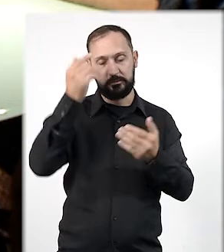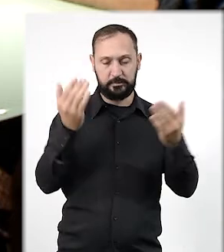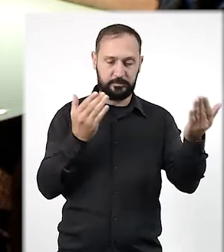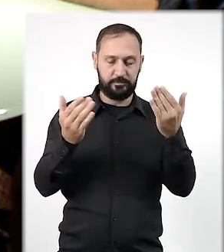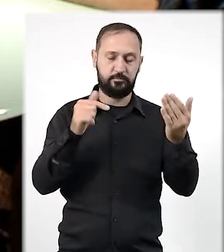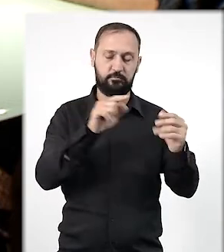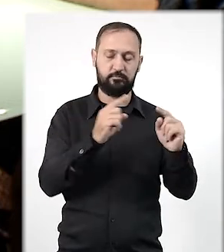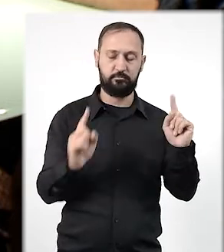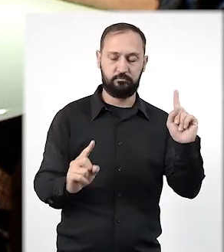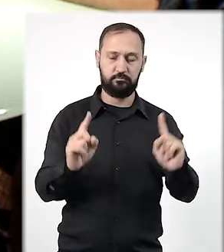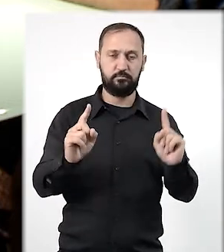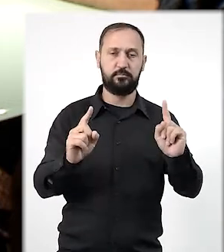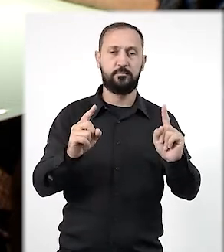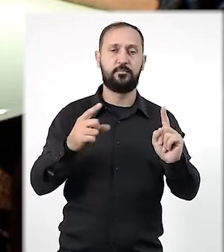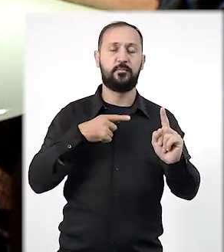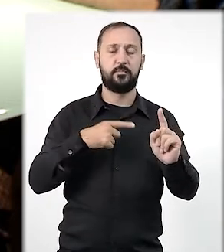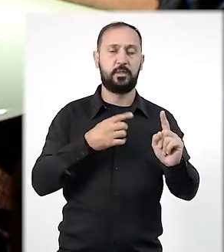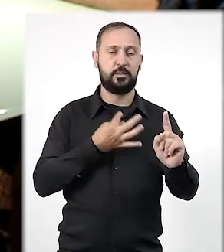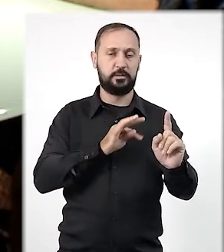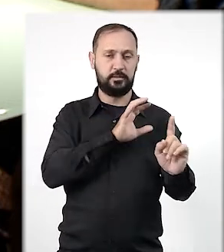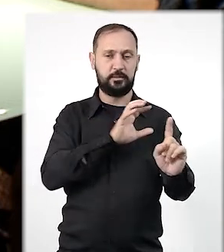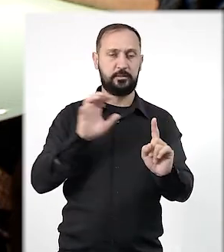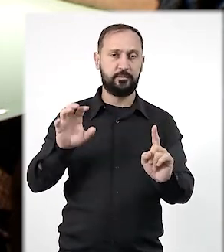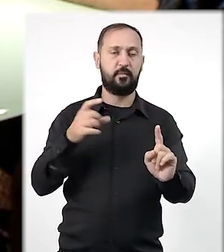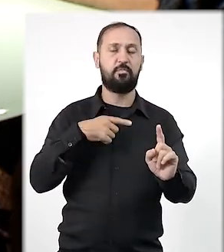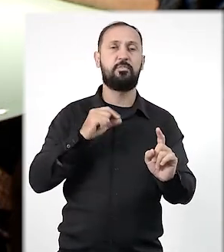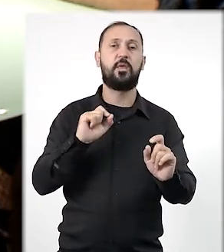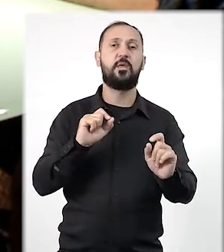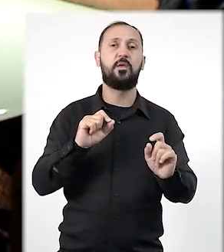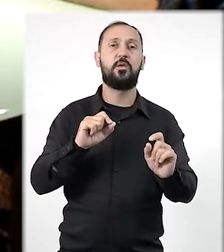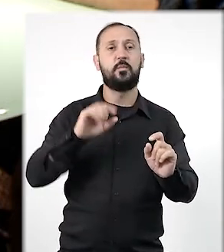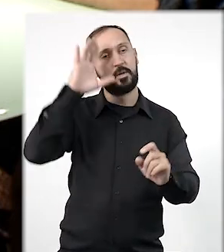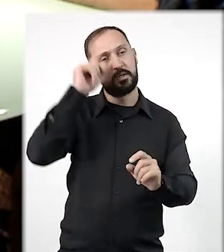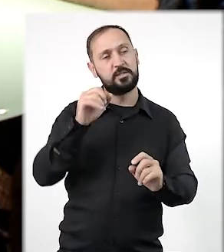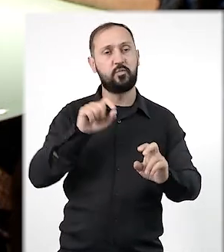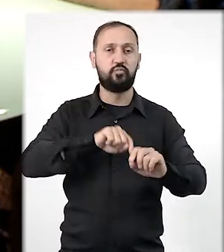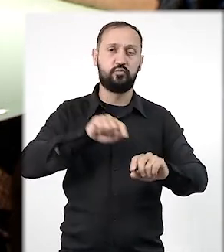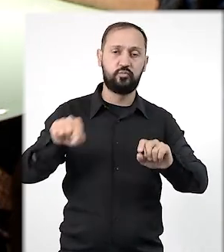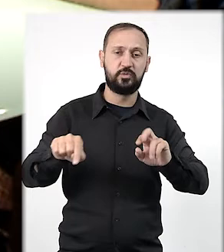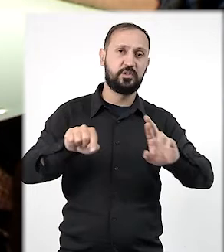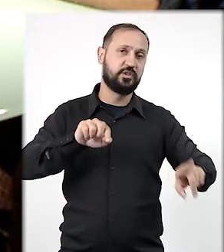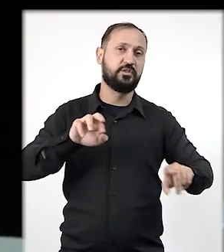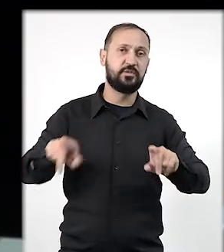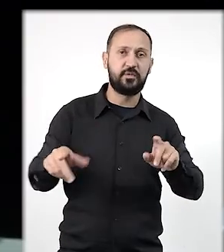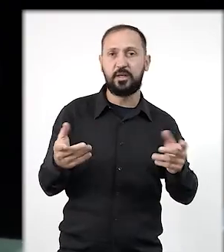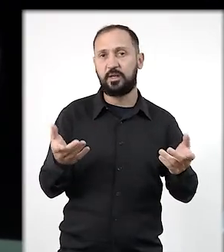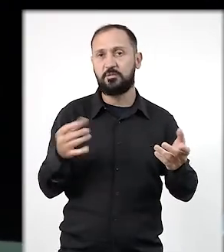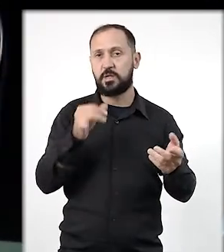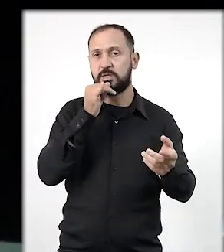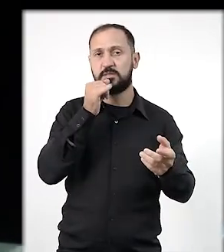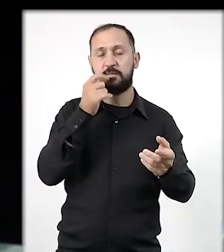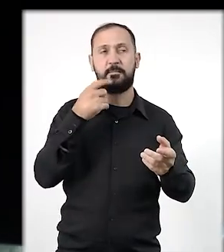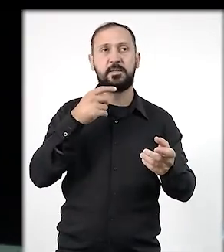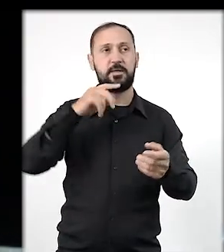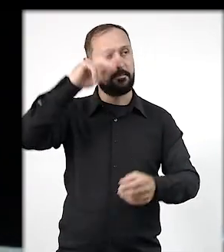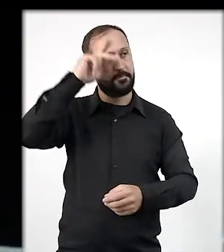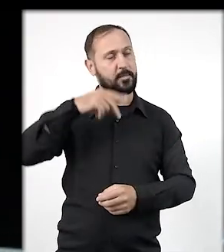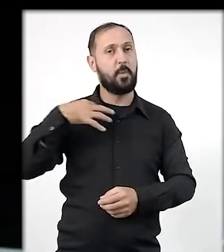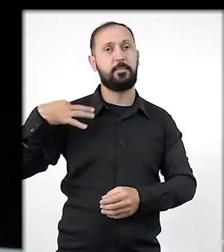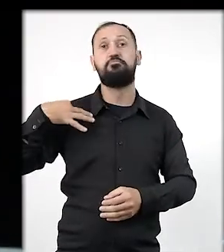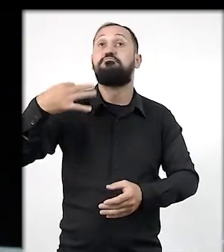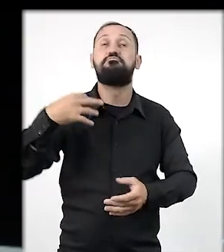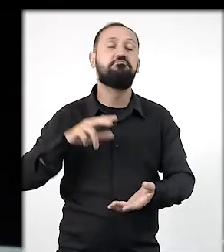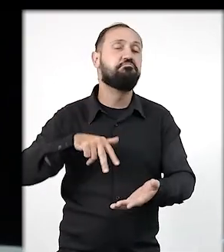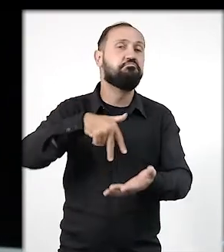com um elevado nível tenha uma decisão que a outra talvez não tenha, uma questão mais espontânea, mais